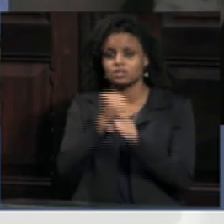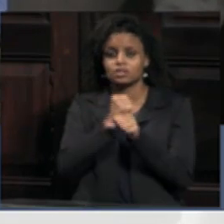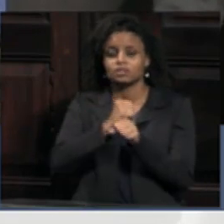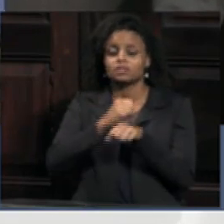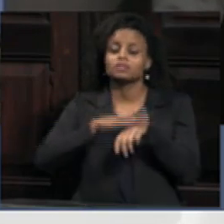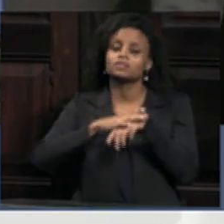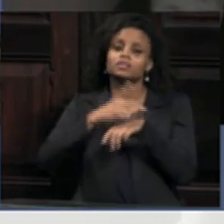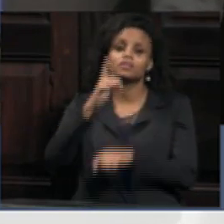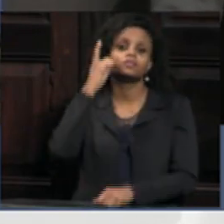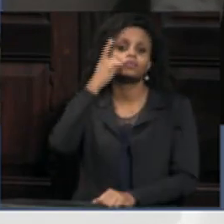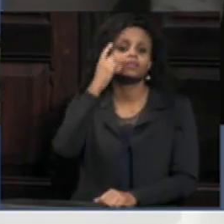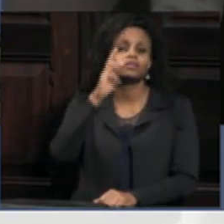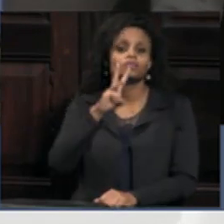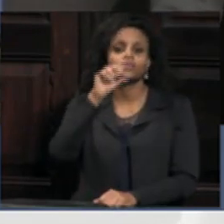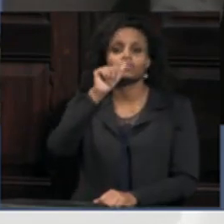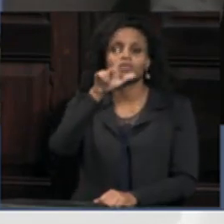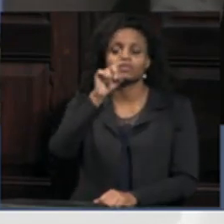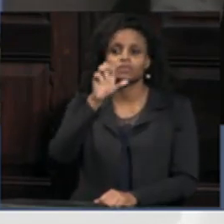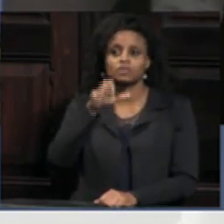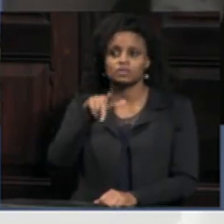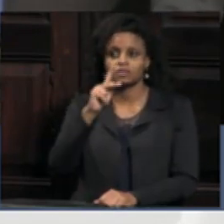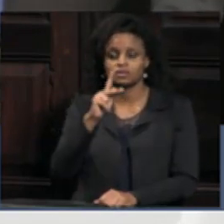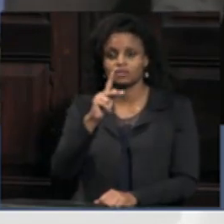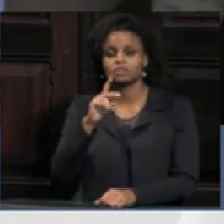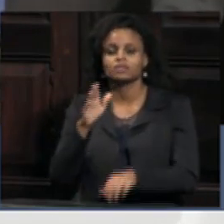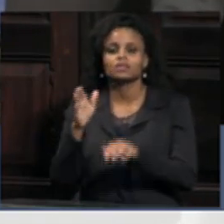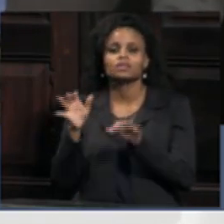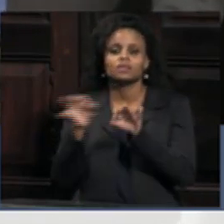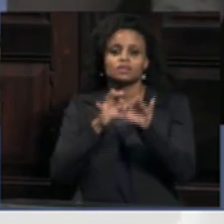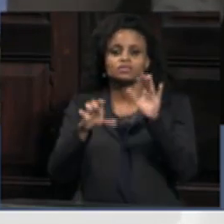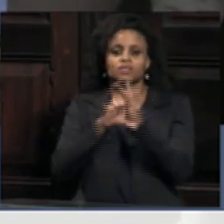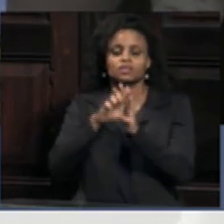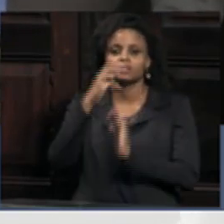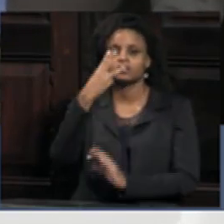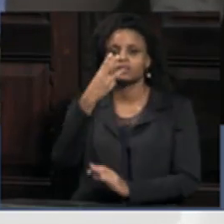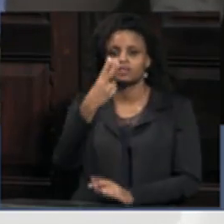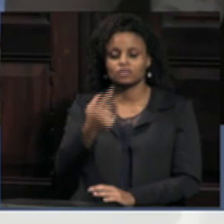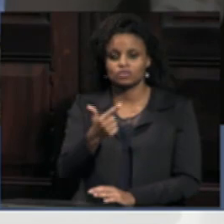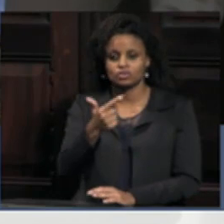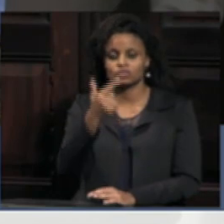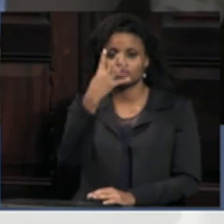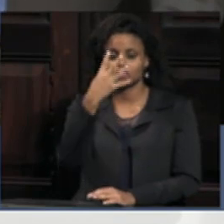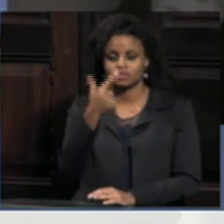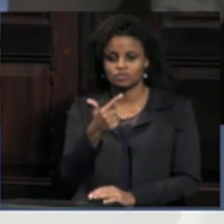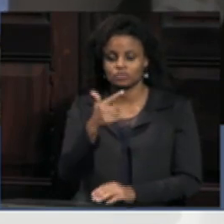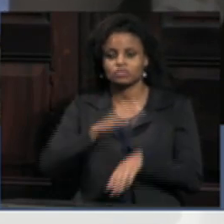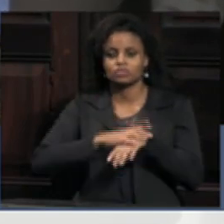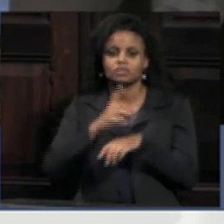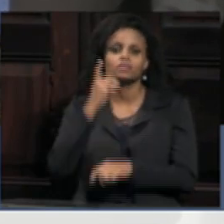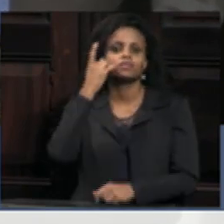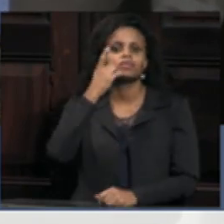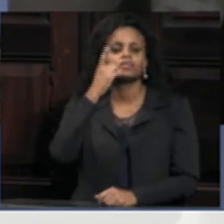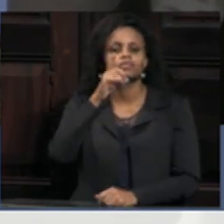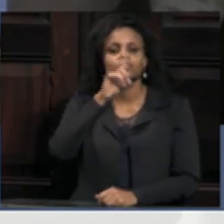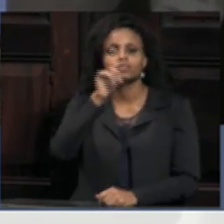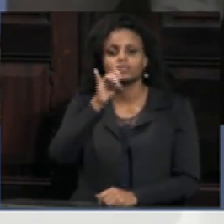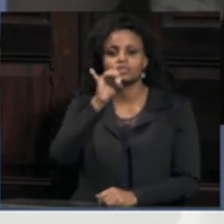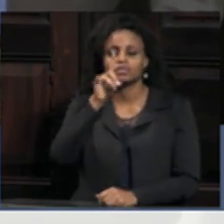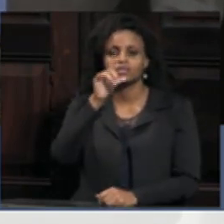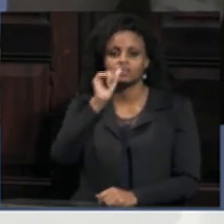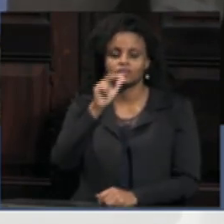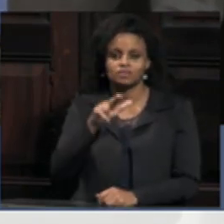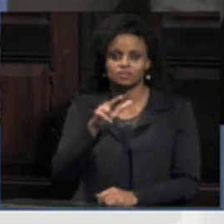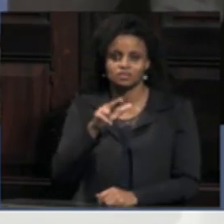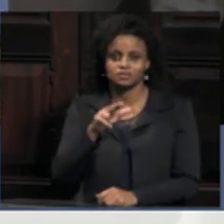Valdec Carneiro. Veto total oposto ao projeto de lei 3242, autoria do deputada Zeidan. Veto total